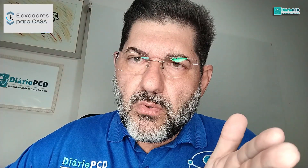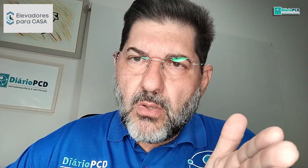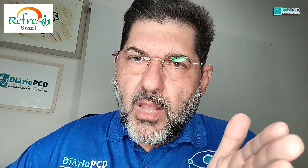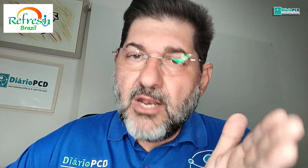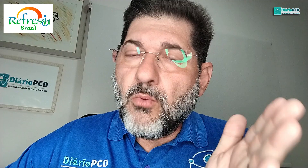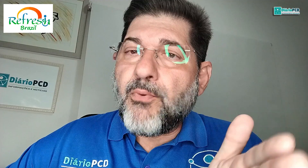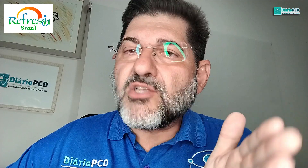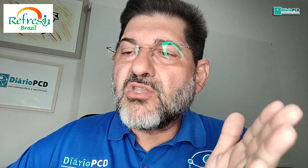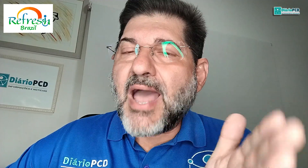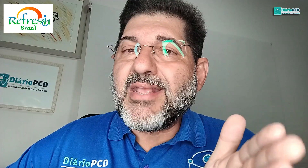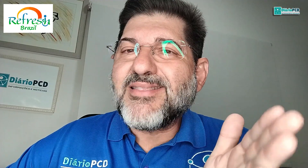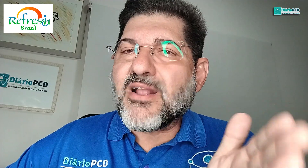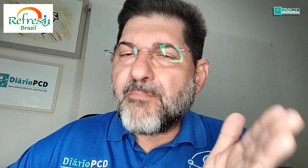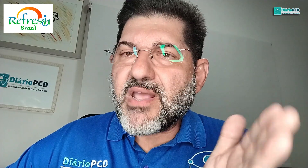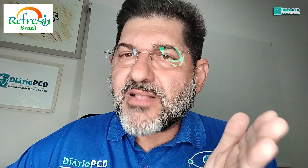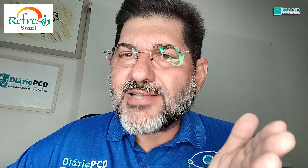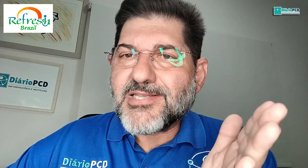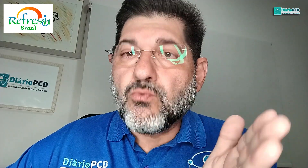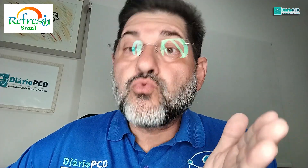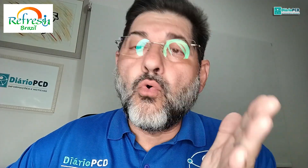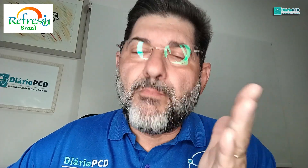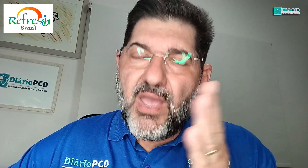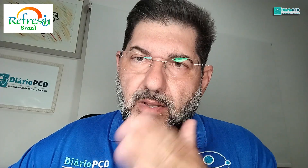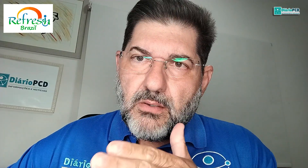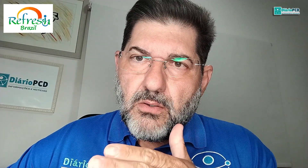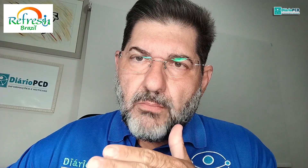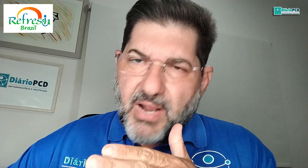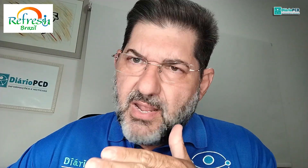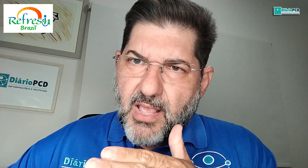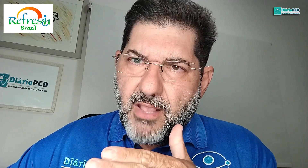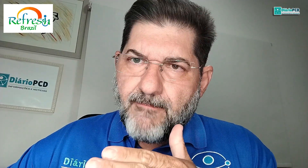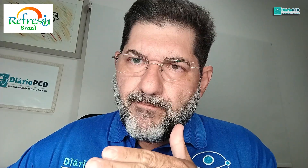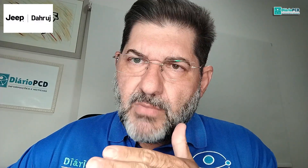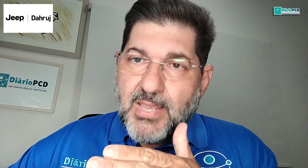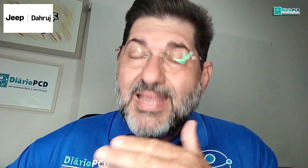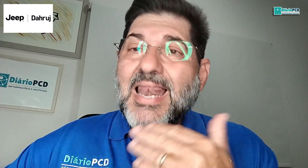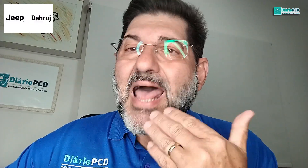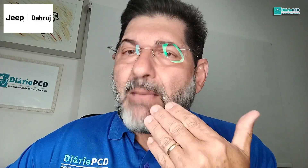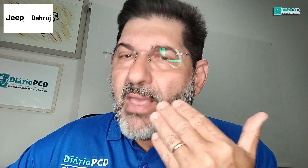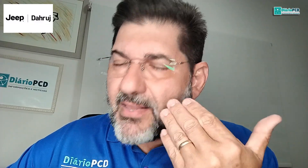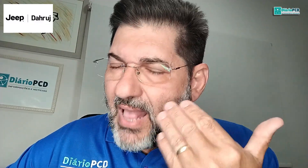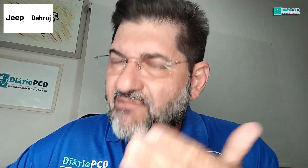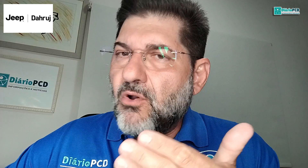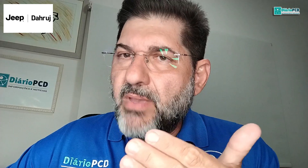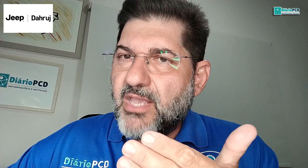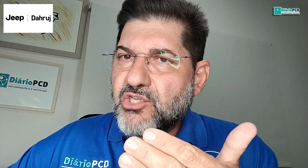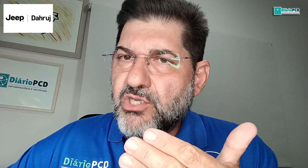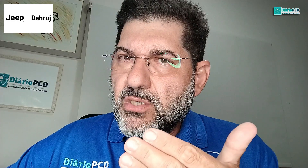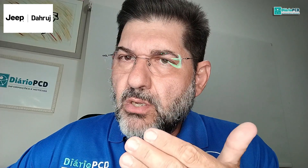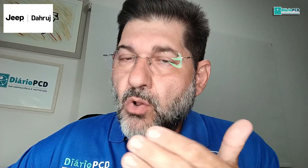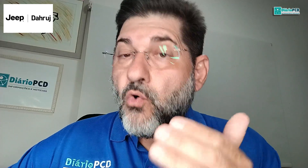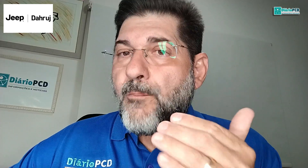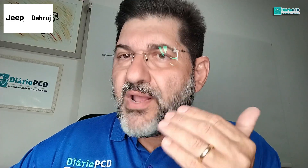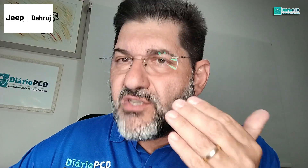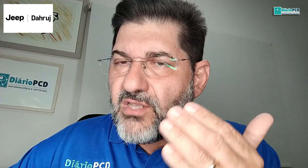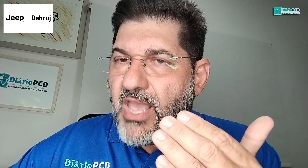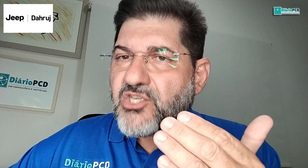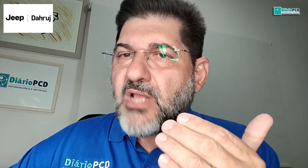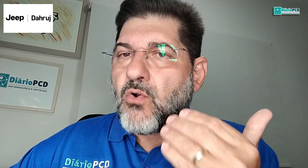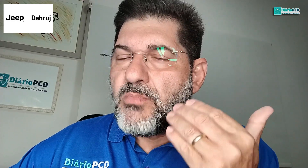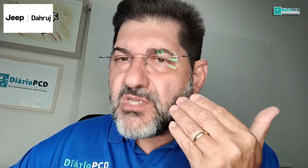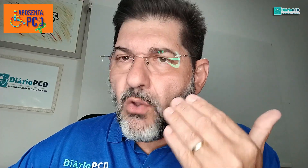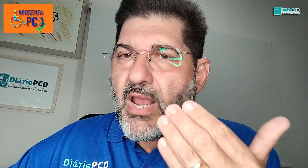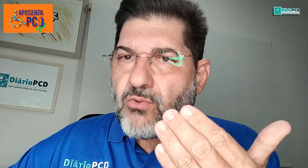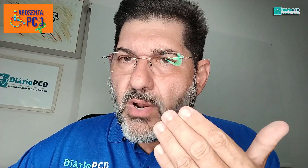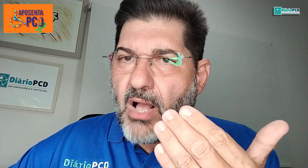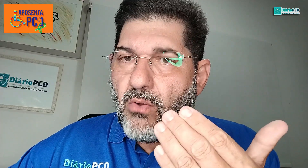claro. Ele não pode dar interpretação dúbia para ninguém. E, lamentavelmente, o presidente